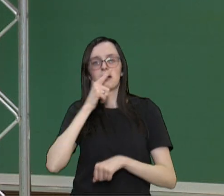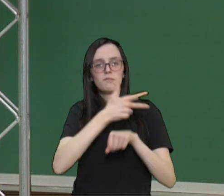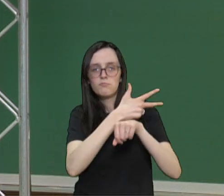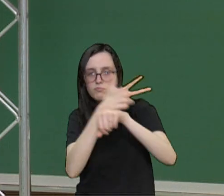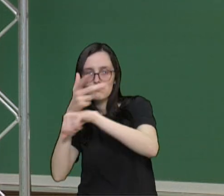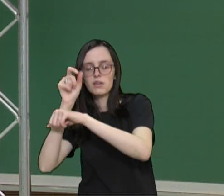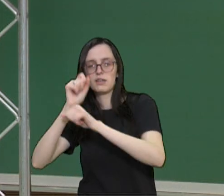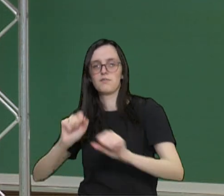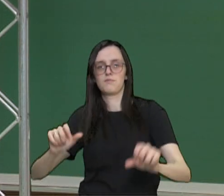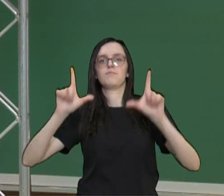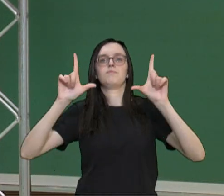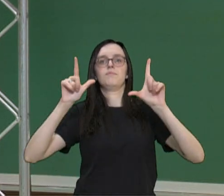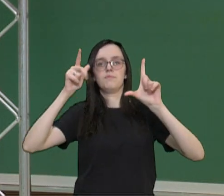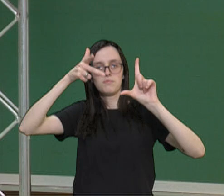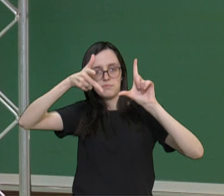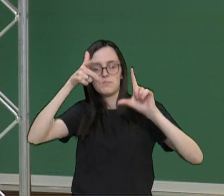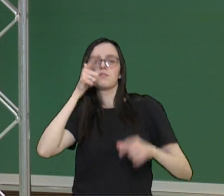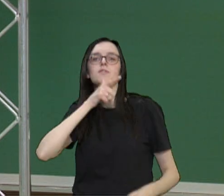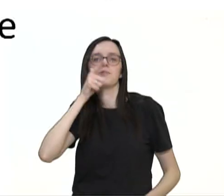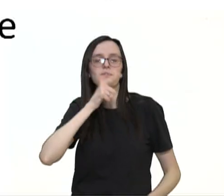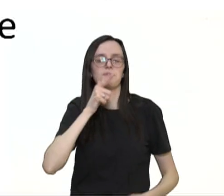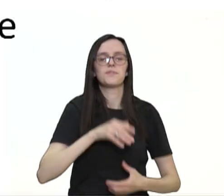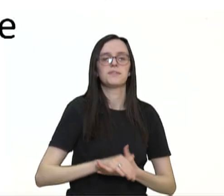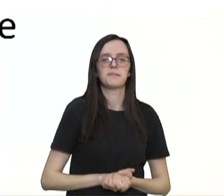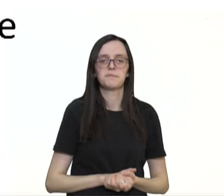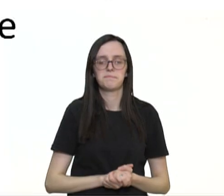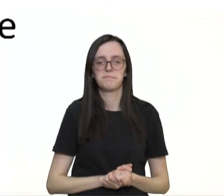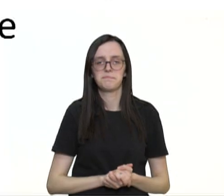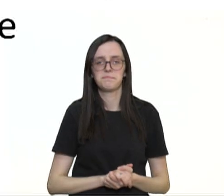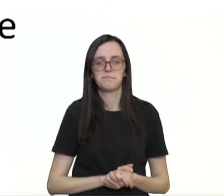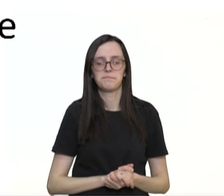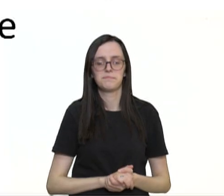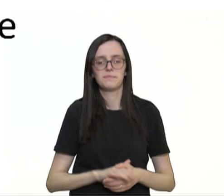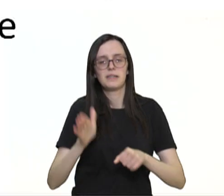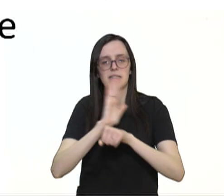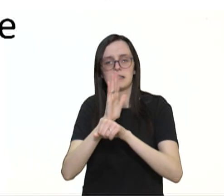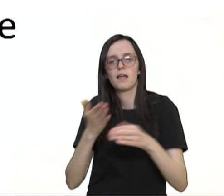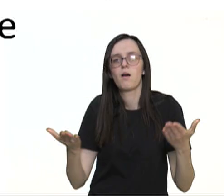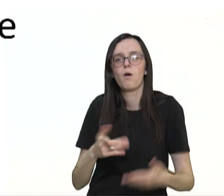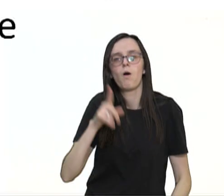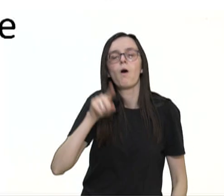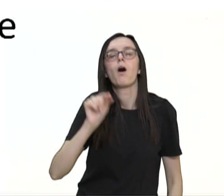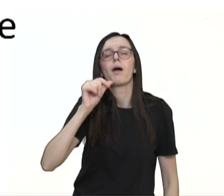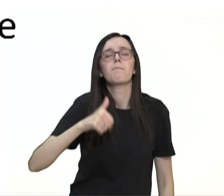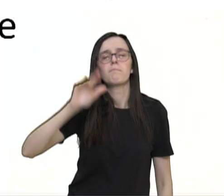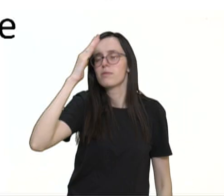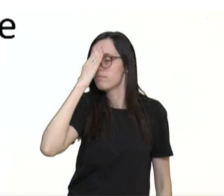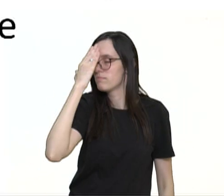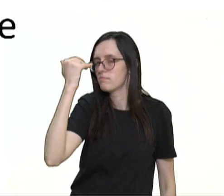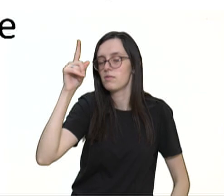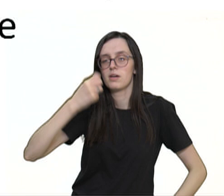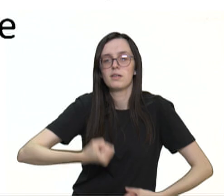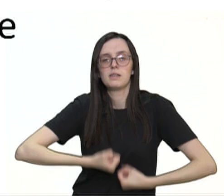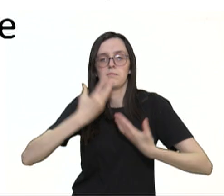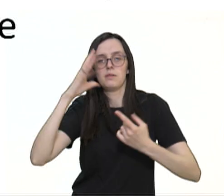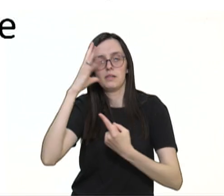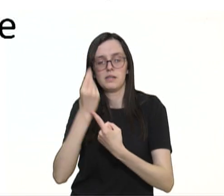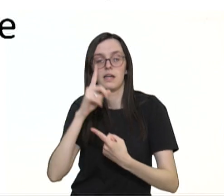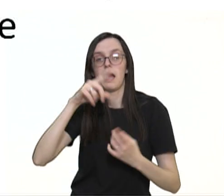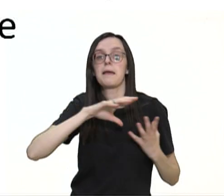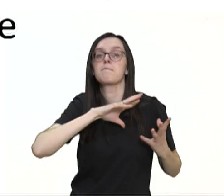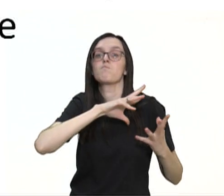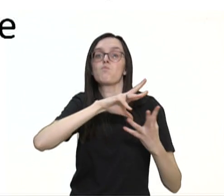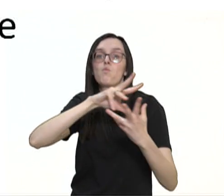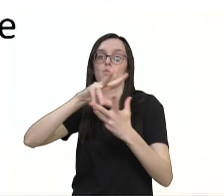Tela versus vocês. Tá? Cinema hoje é um dos meios mais populares de expressão artística no